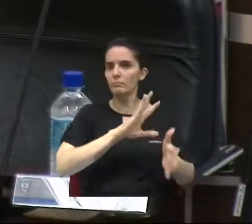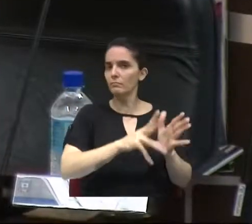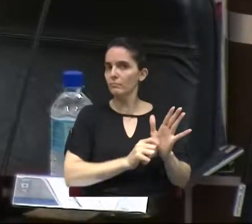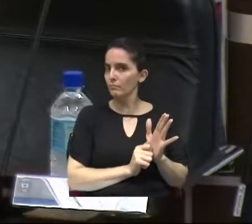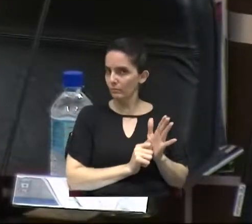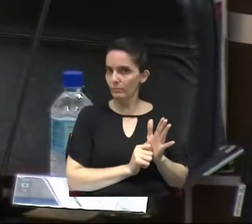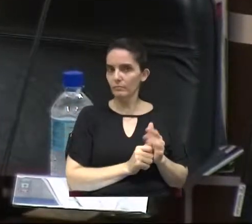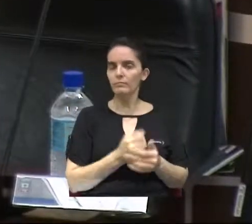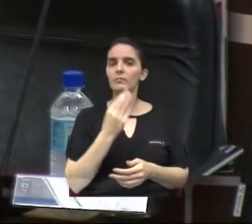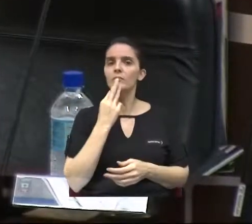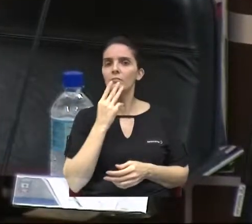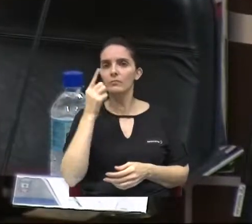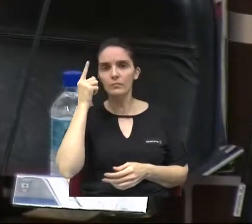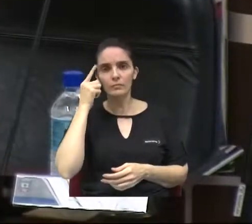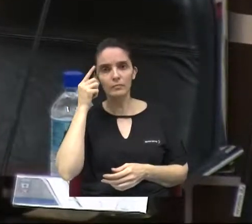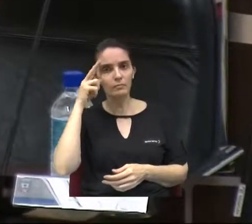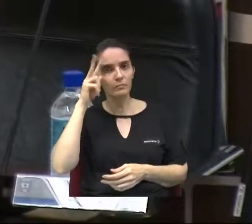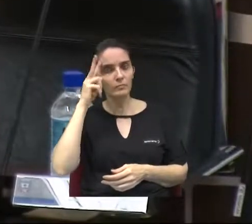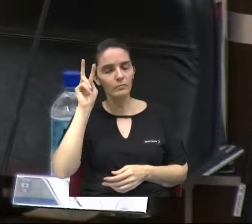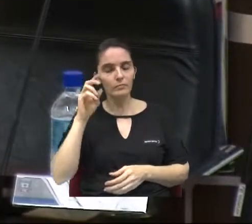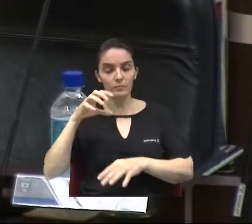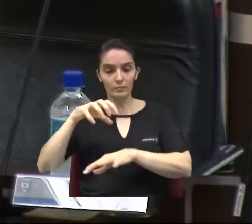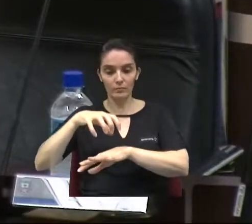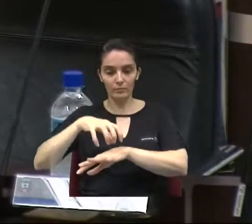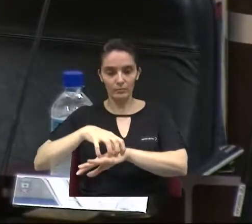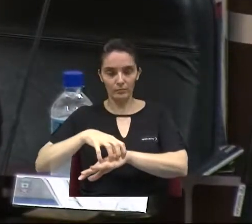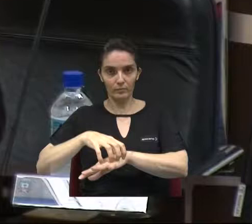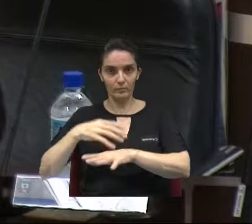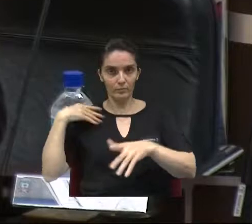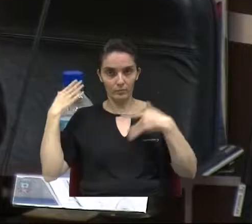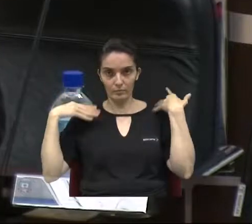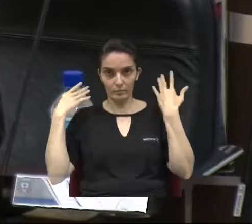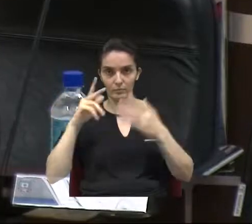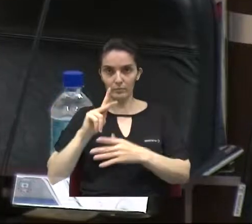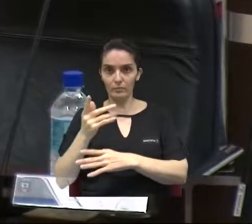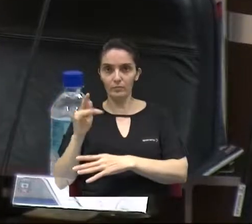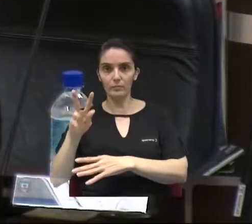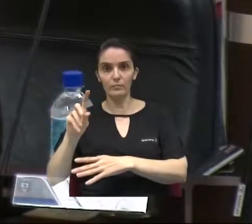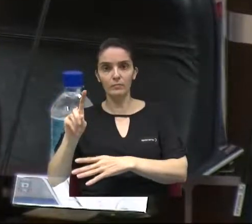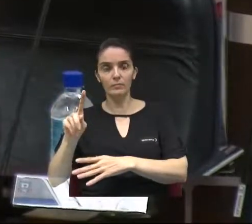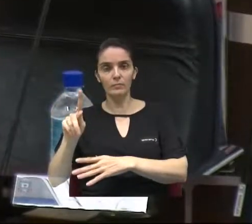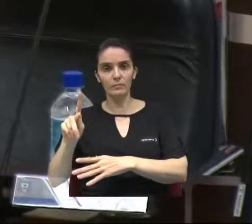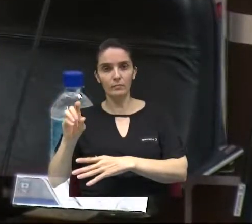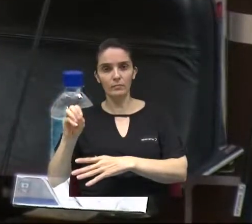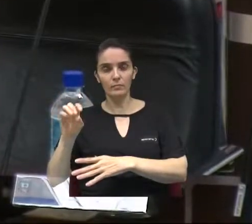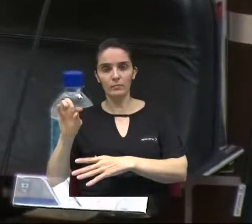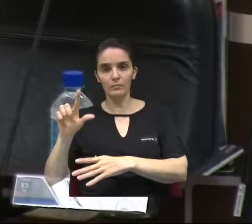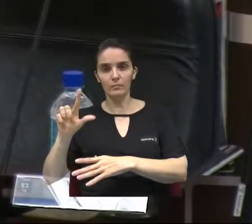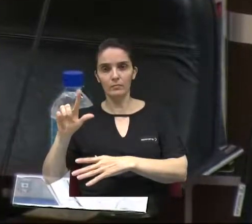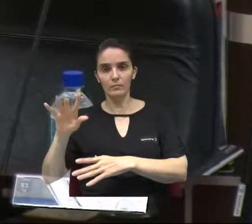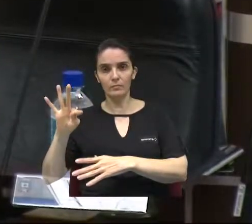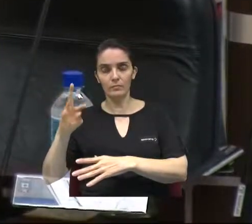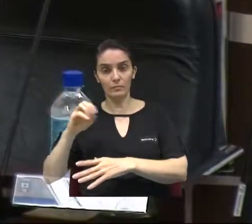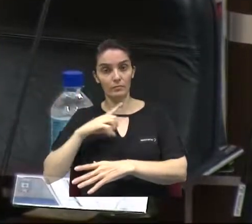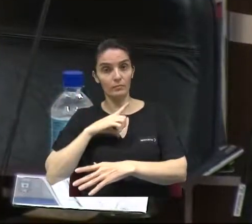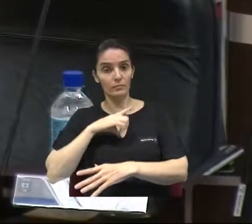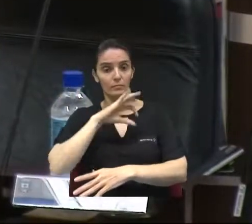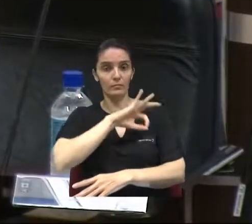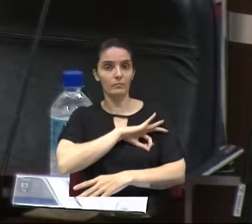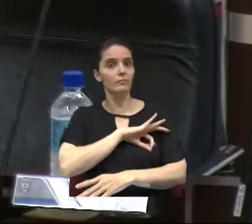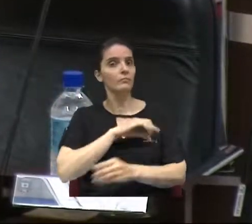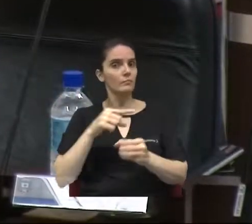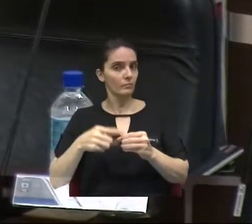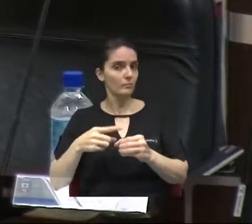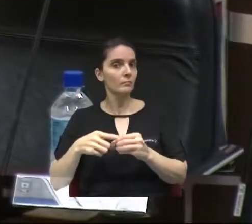Eu me recordo do centro comunitário do Parque Hipólito, que lá tem um guarda municipal. O engraçado é